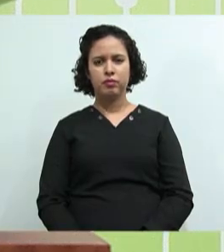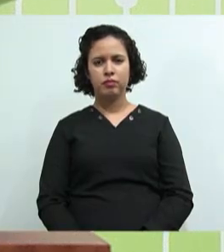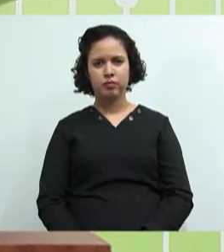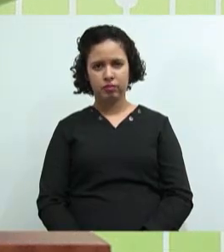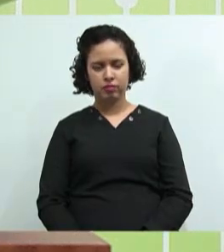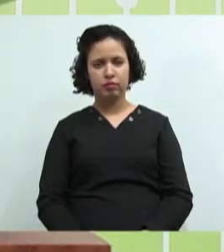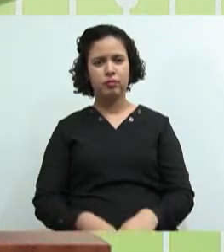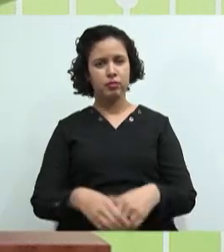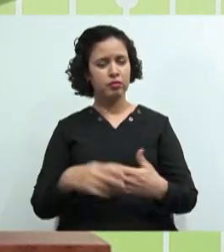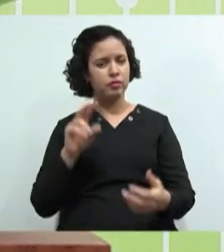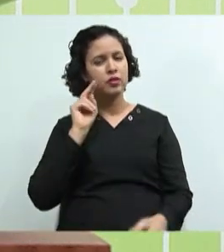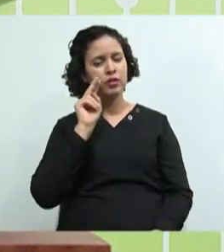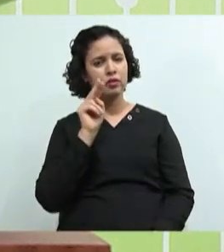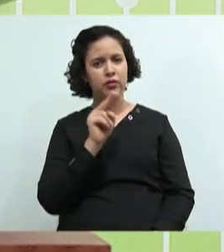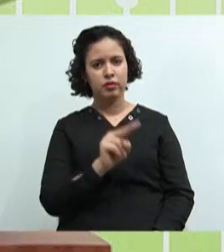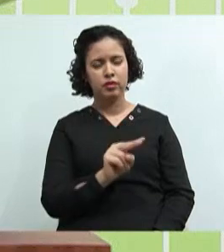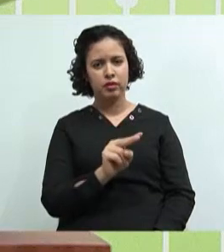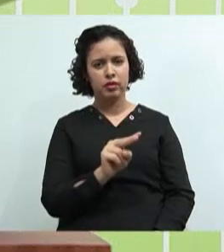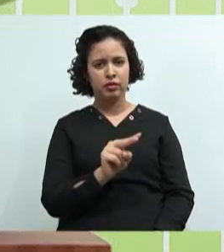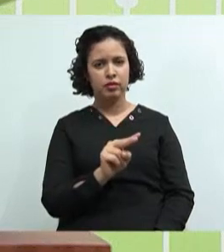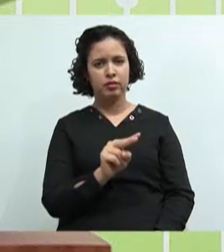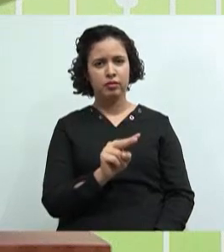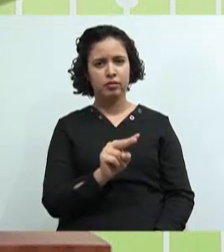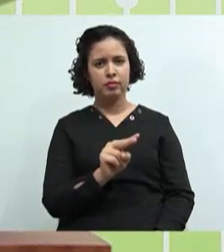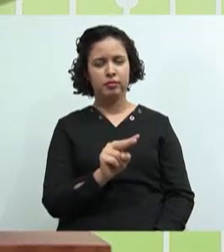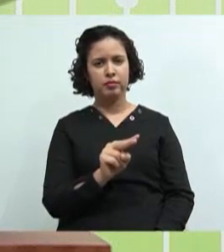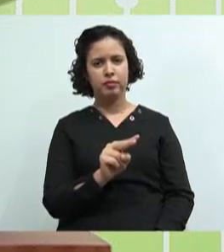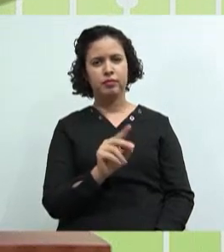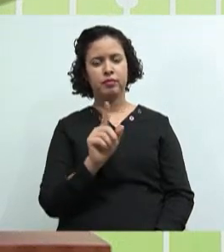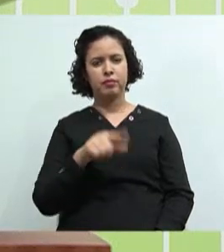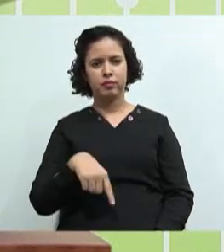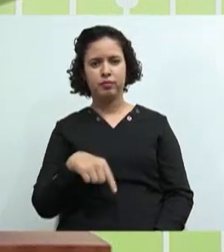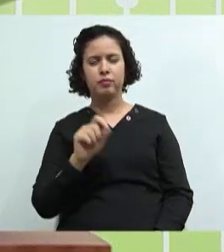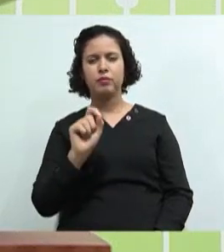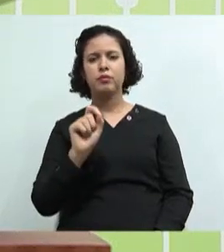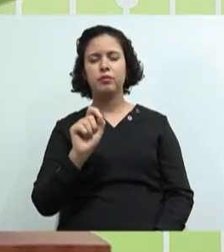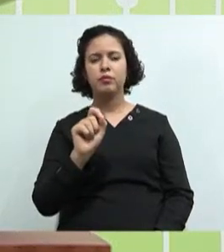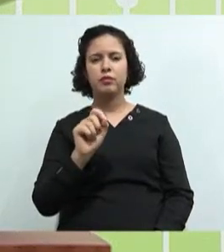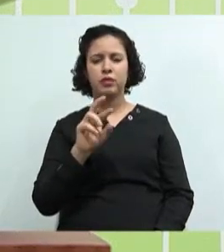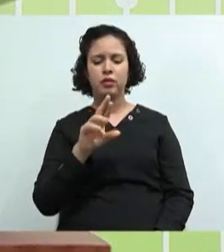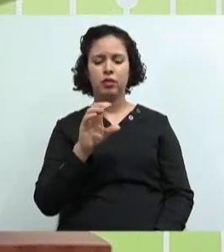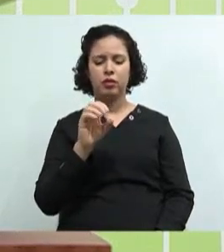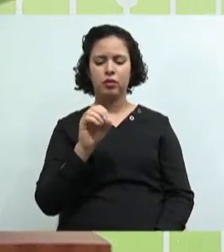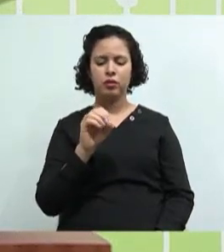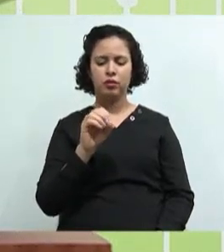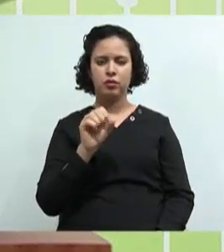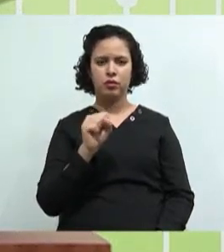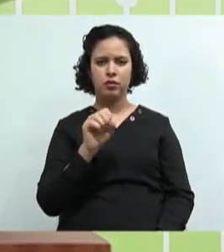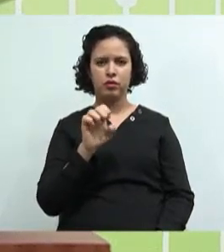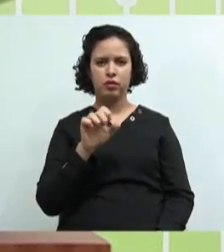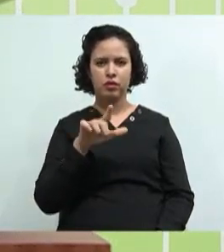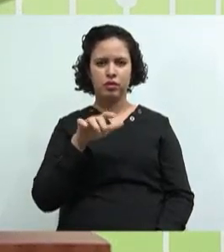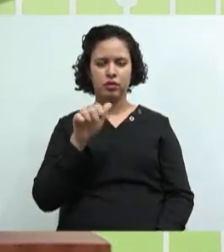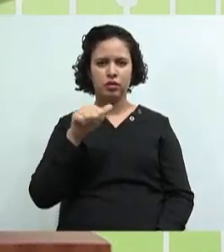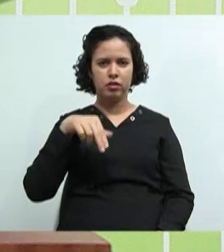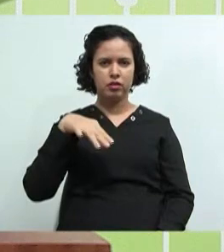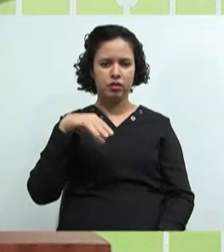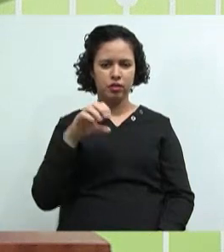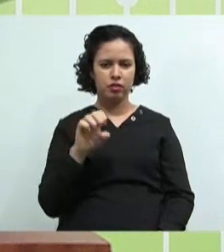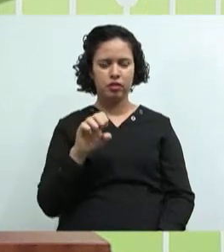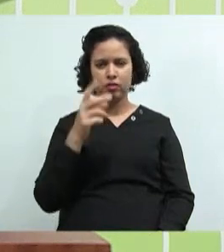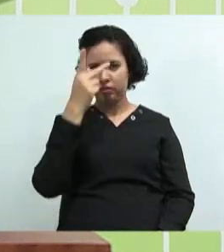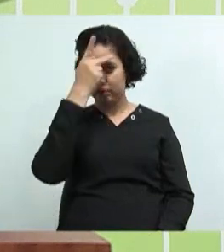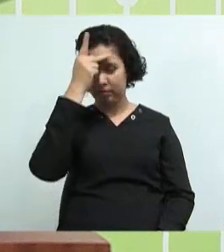Meu querido, você viu aí a consultora, né, a Roselane, uma colega minha de trabalho aí, a pessoa muito